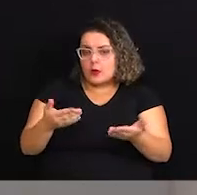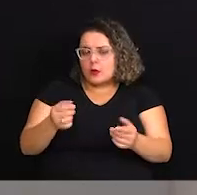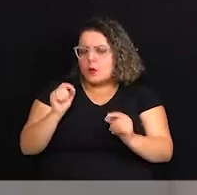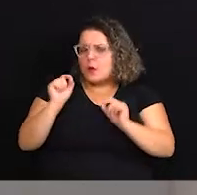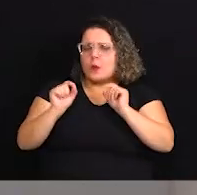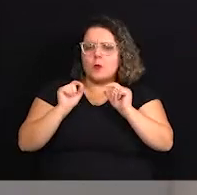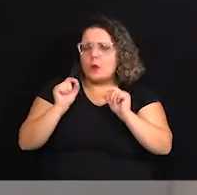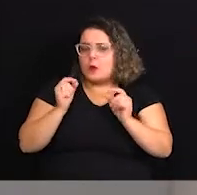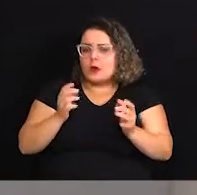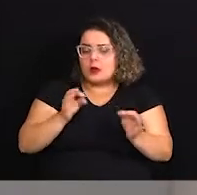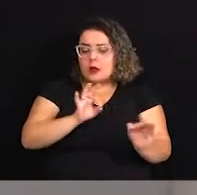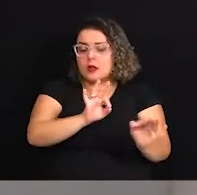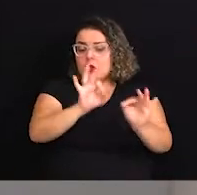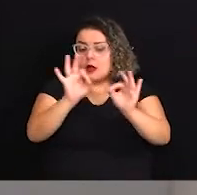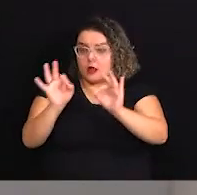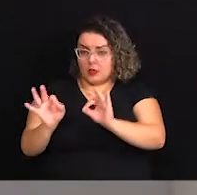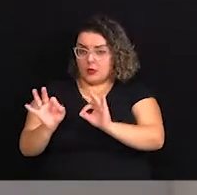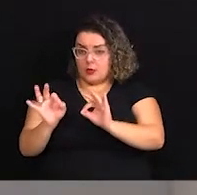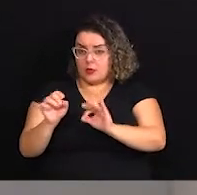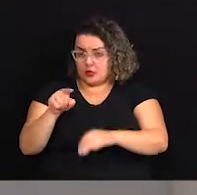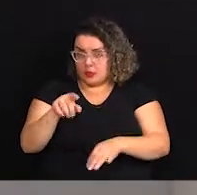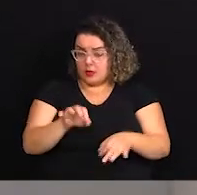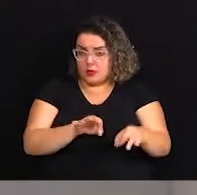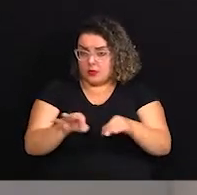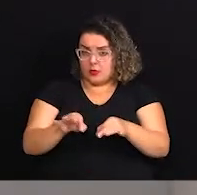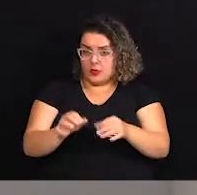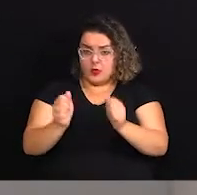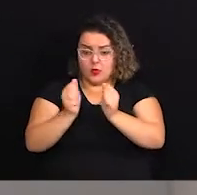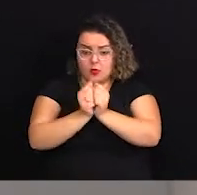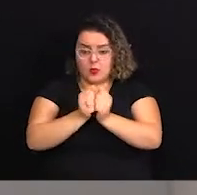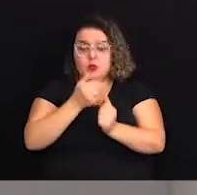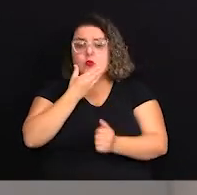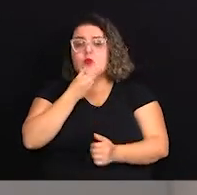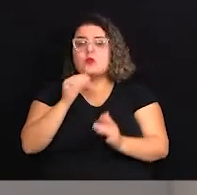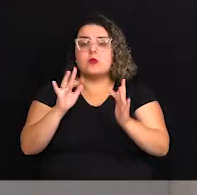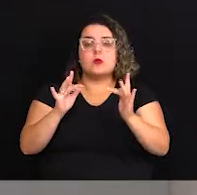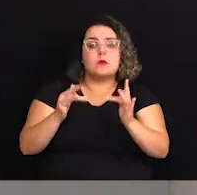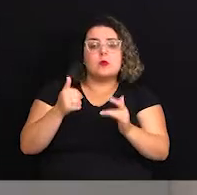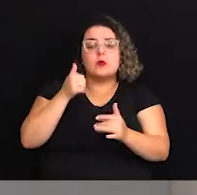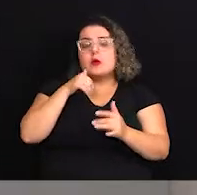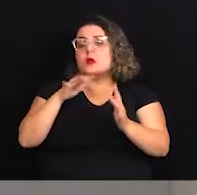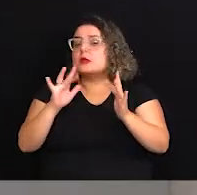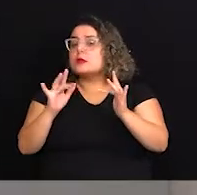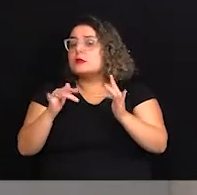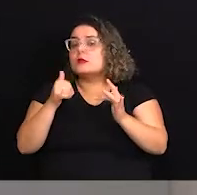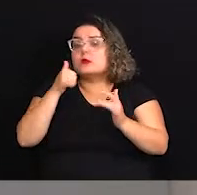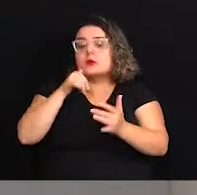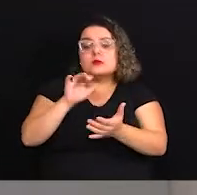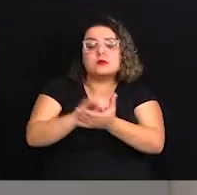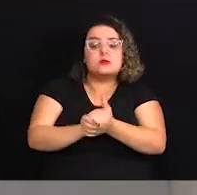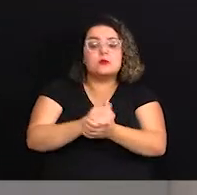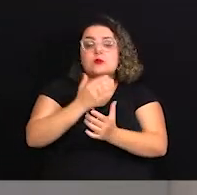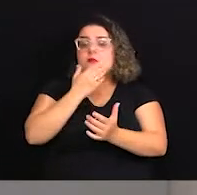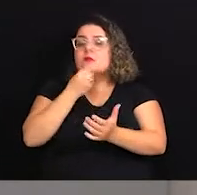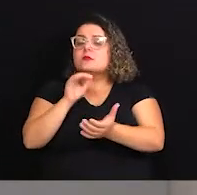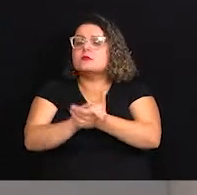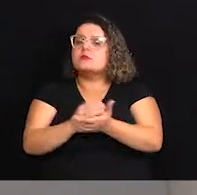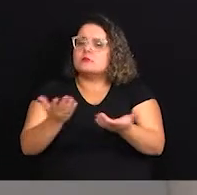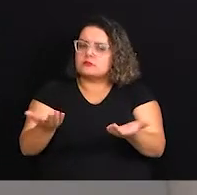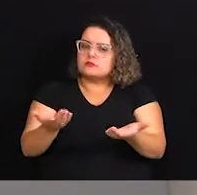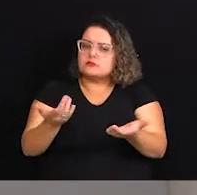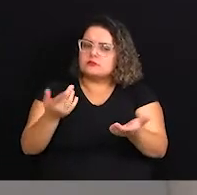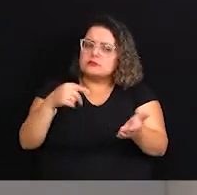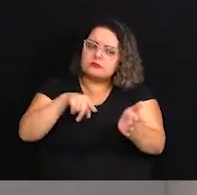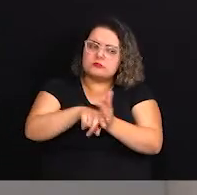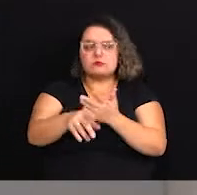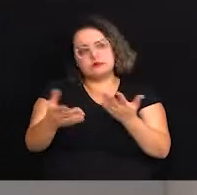você está acompanhando a programação aqui? Com seu namorado, namorada, esposa, marido? Pergunta meio